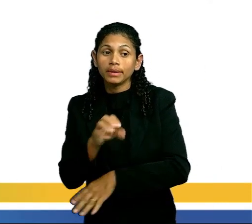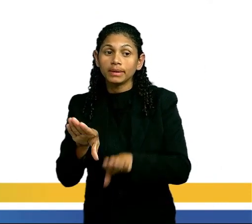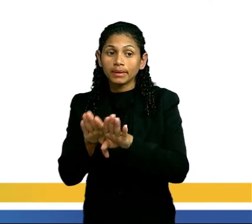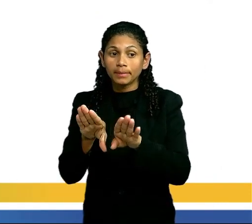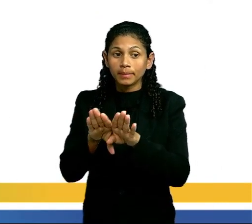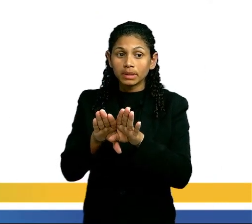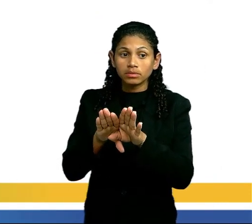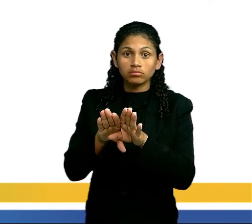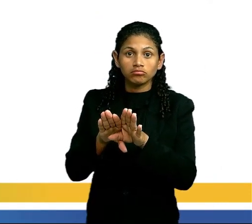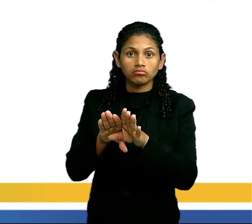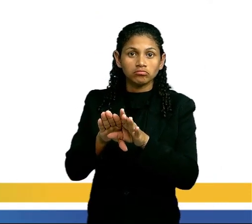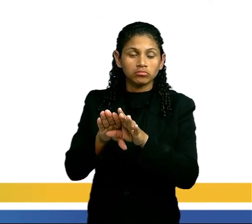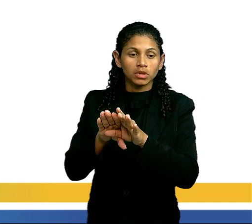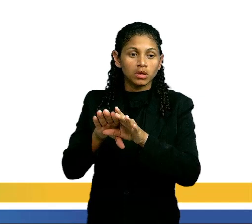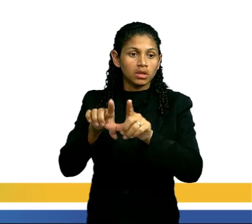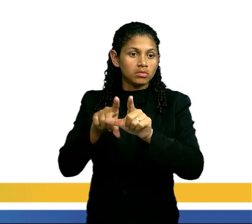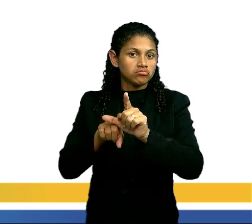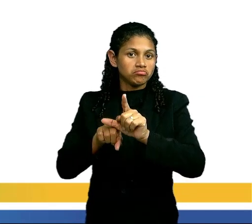como,